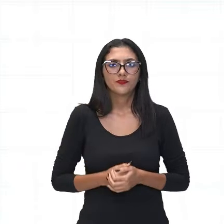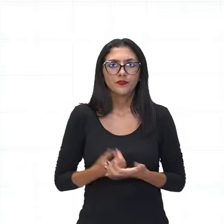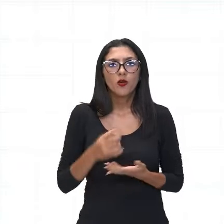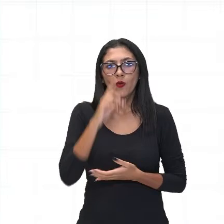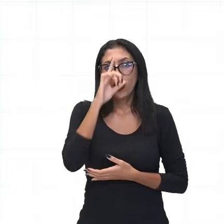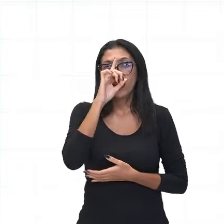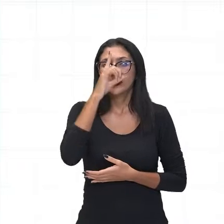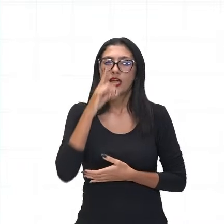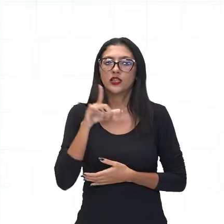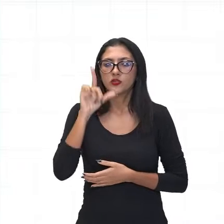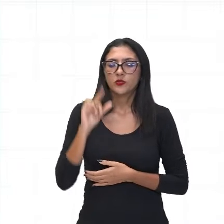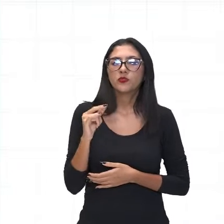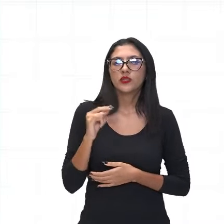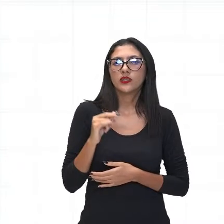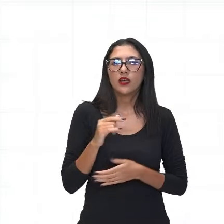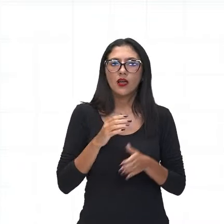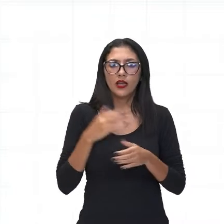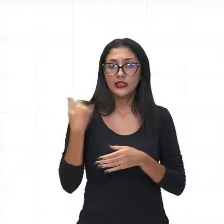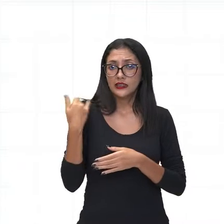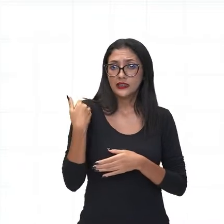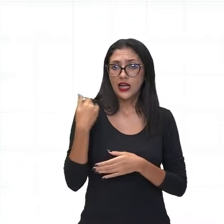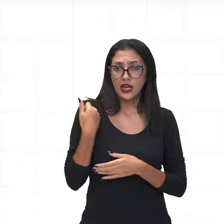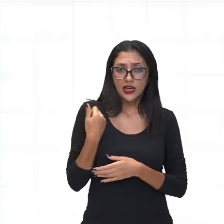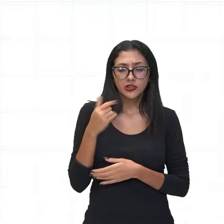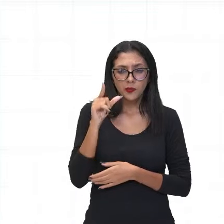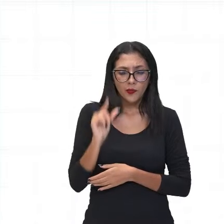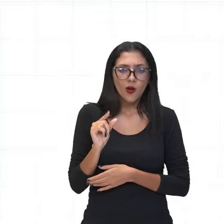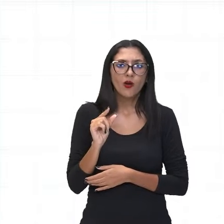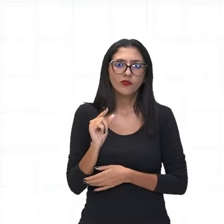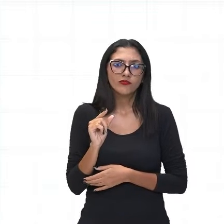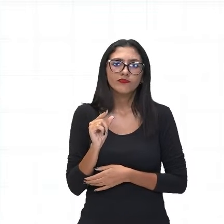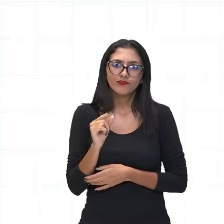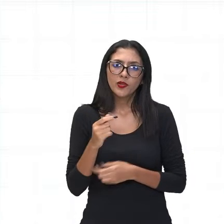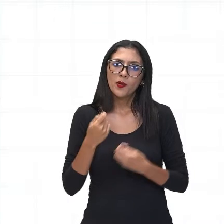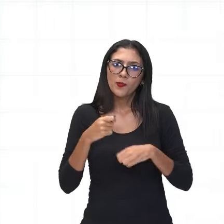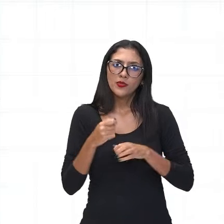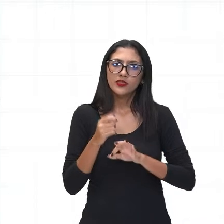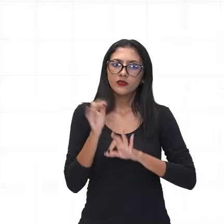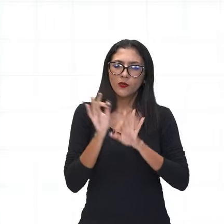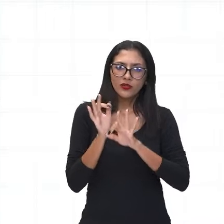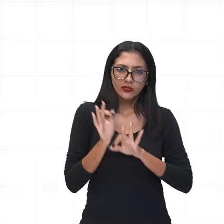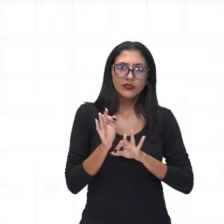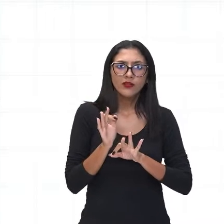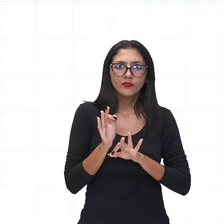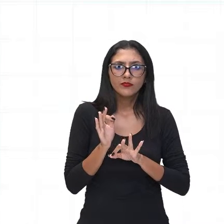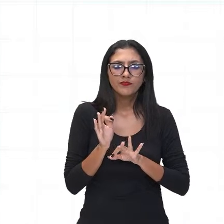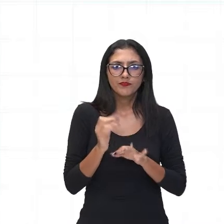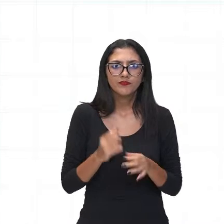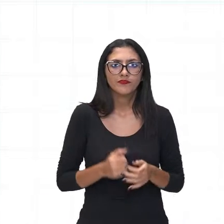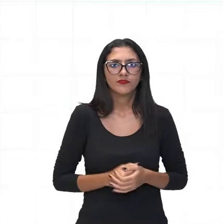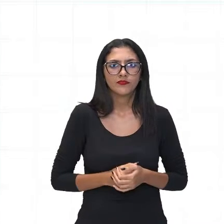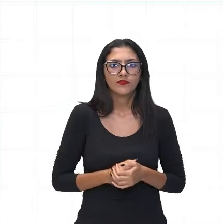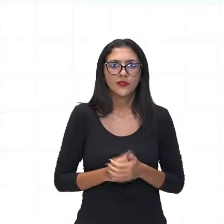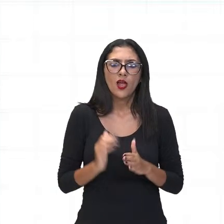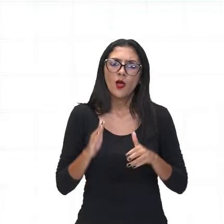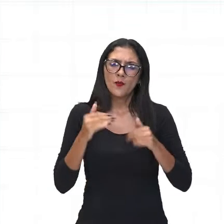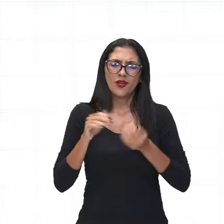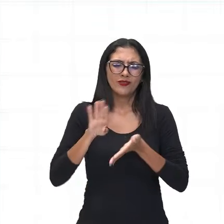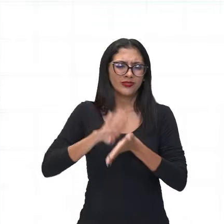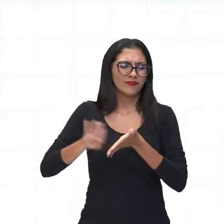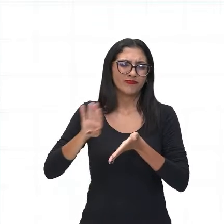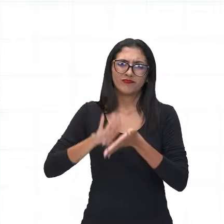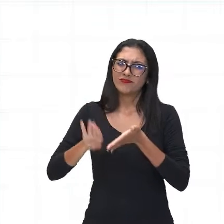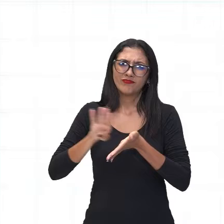coloca sempre a questão do limite de idade. Melhor é excluir a presunção legal